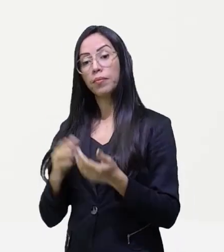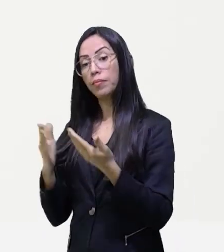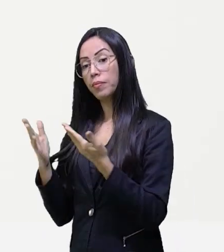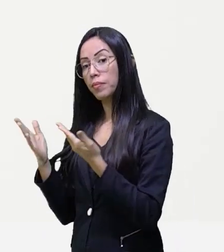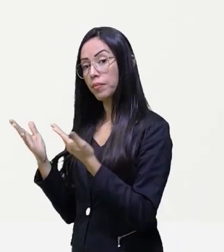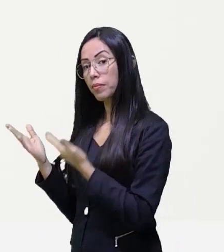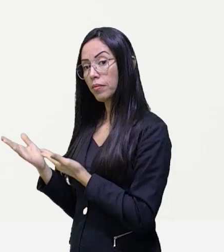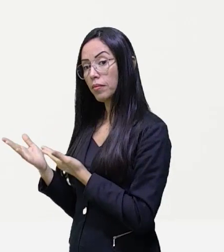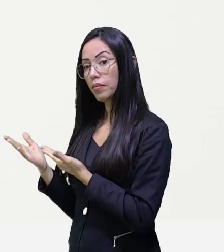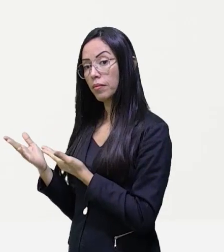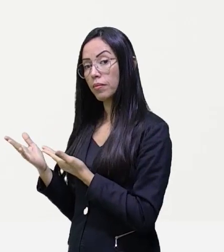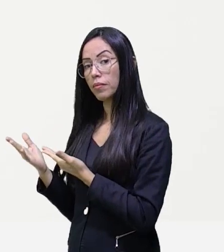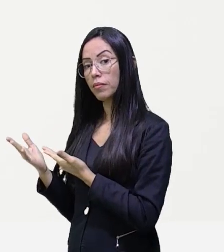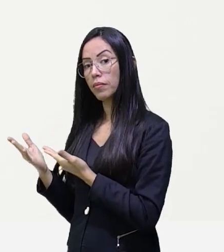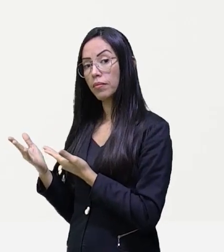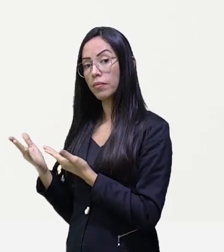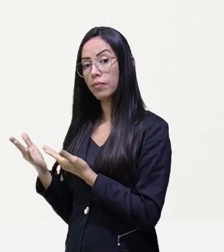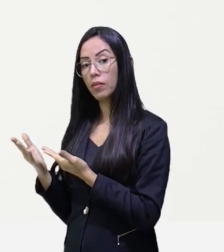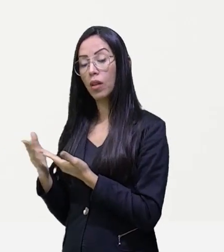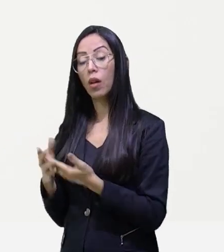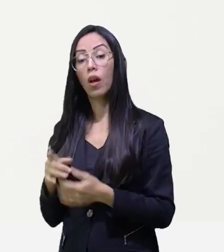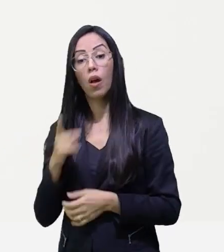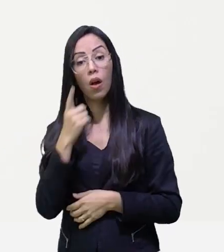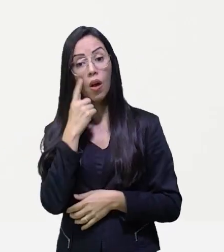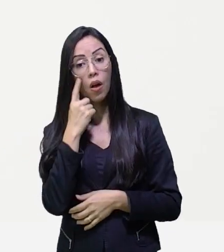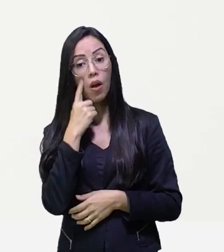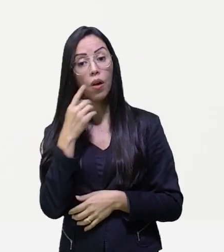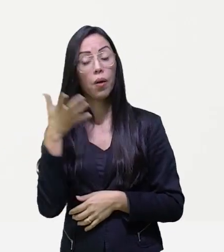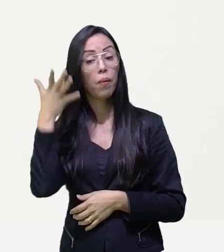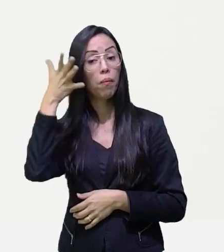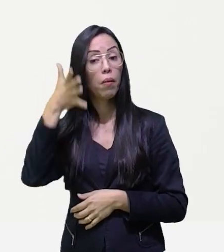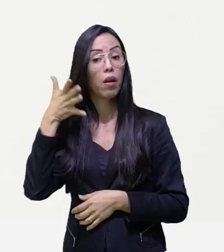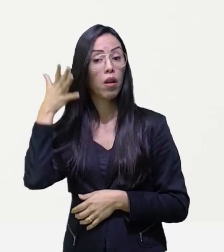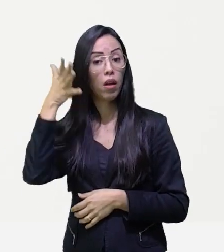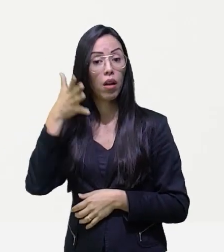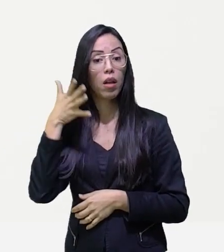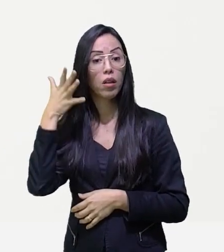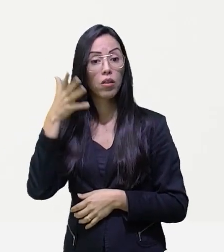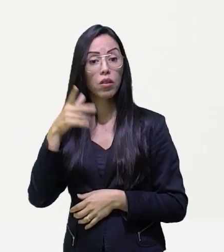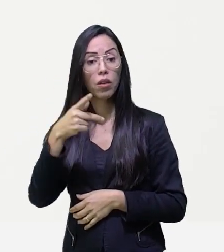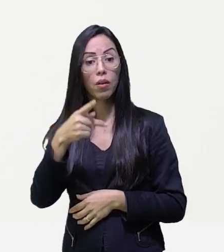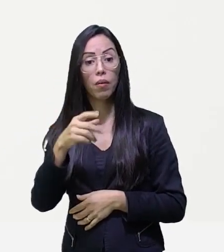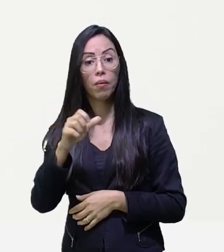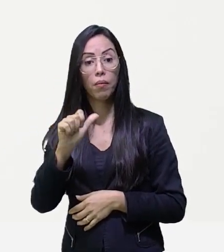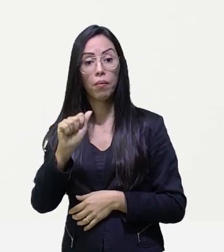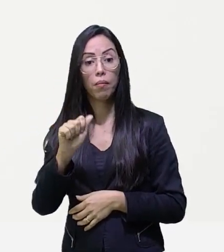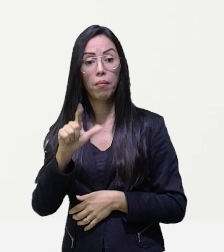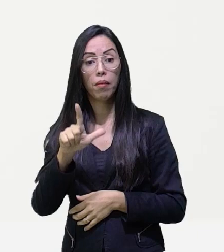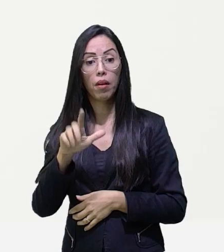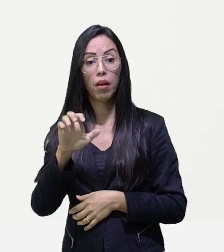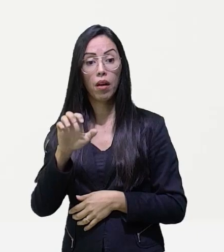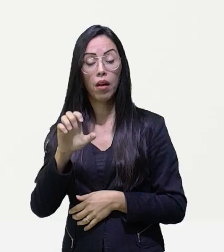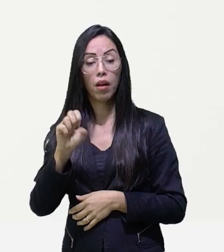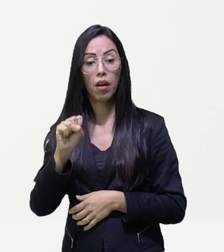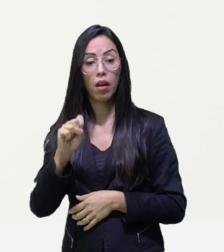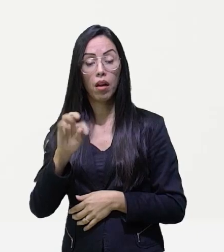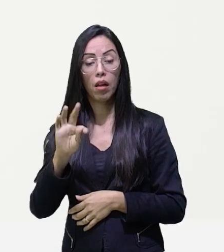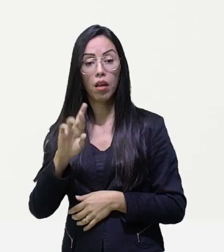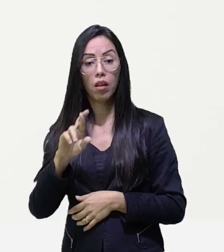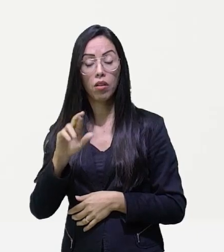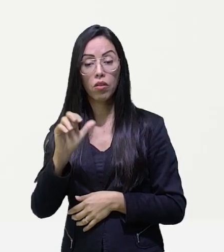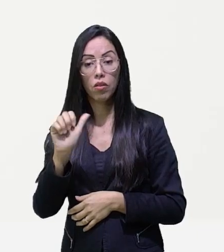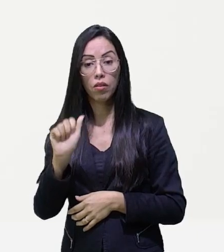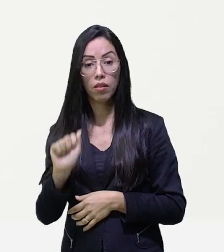Crianças, olha aqui, ó, palestras, né? O que é uma palestra? Já passamos por